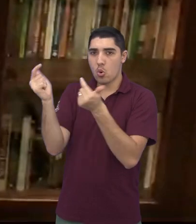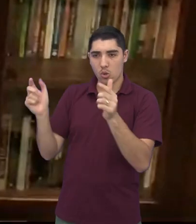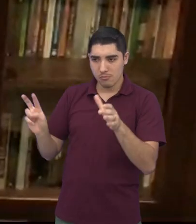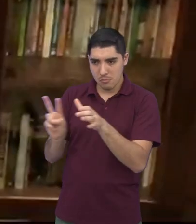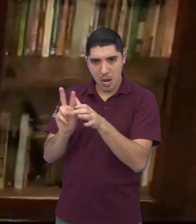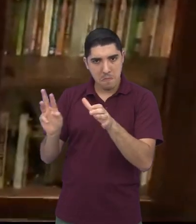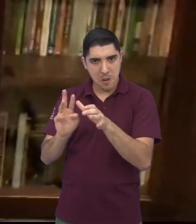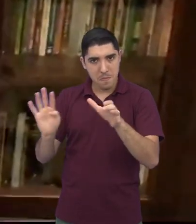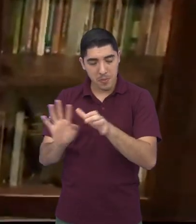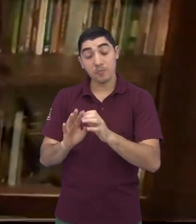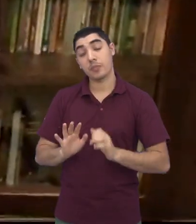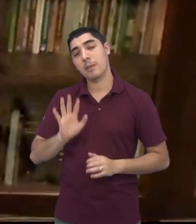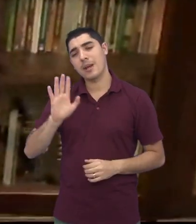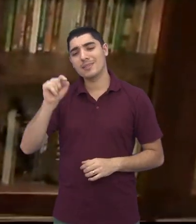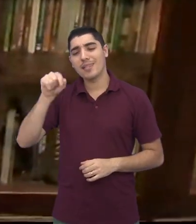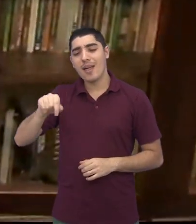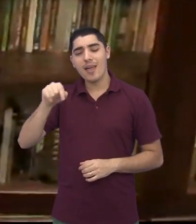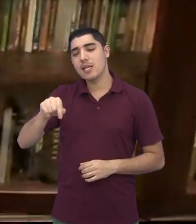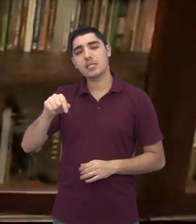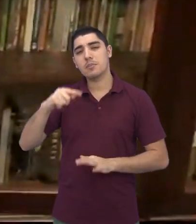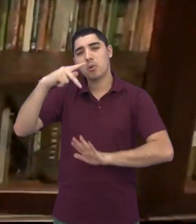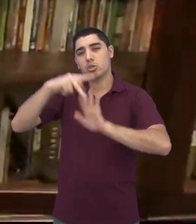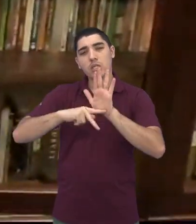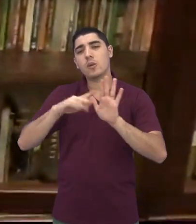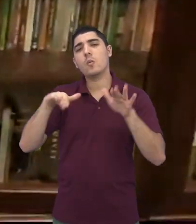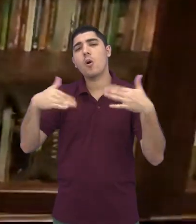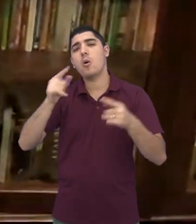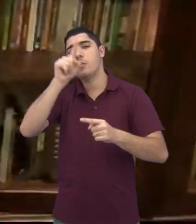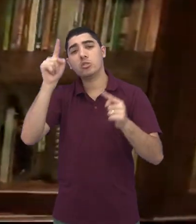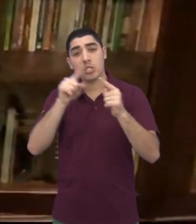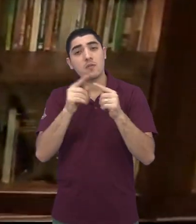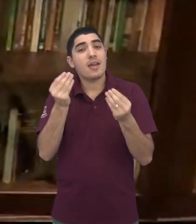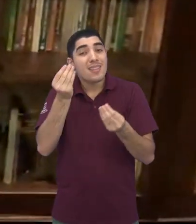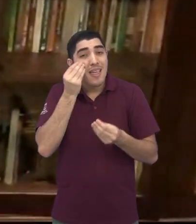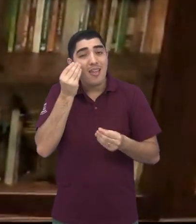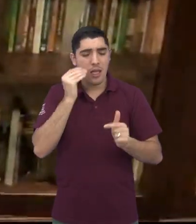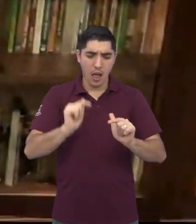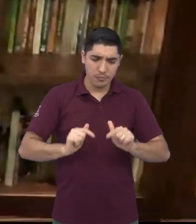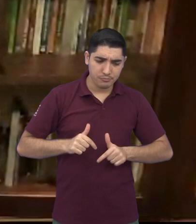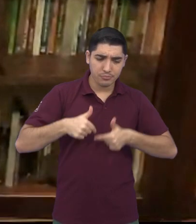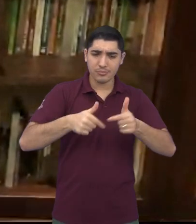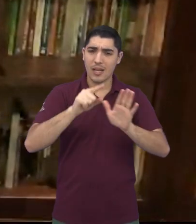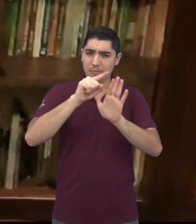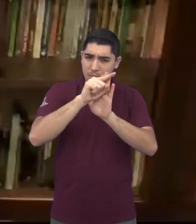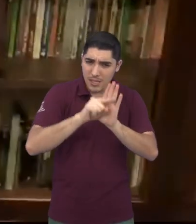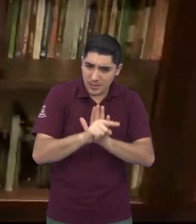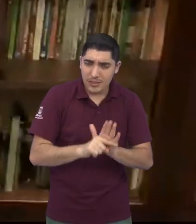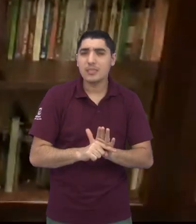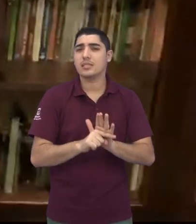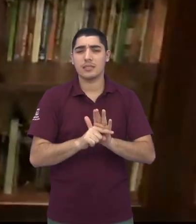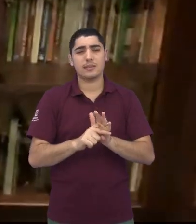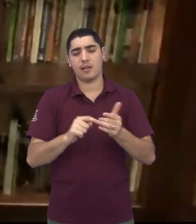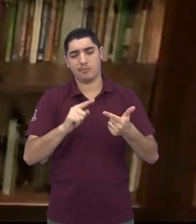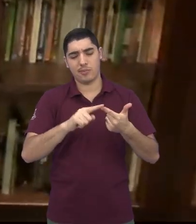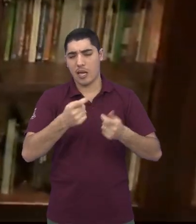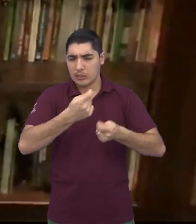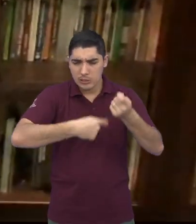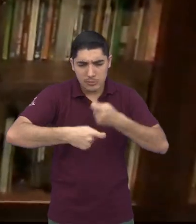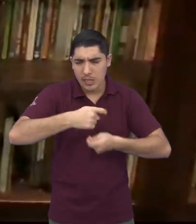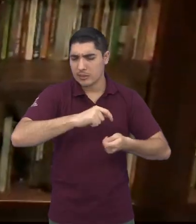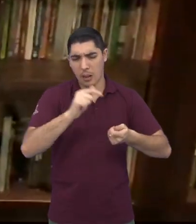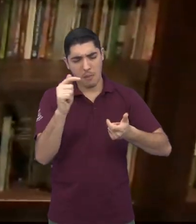ideia da política é capilarizar as ações em ensino, pesquisa, extensão,